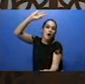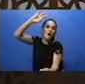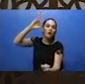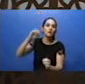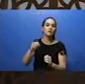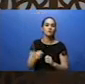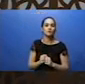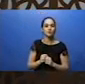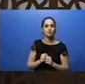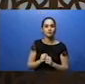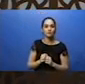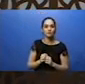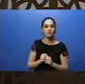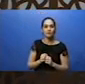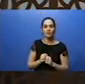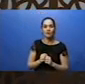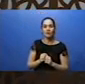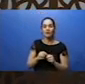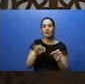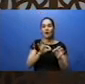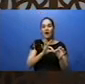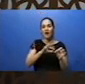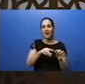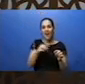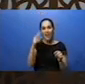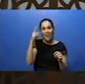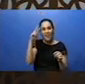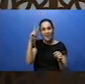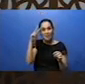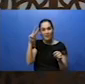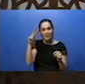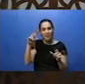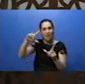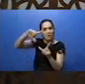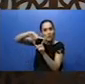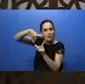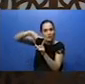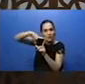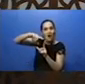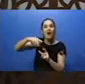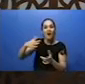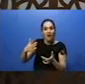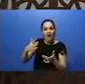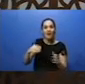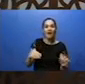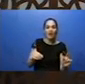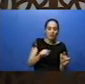Ó, a hipotenusa vai ser isso aqui. Agora a hipotenusa é o 6.